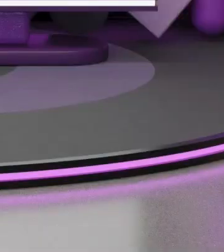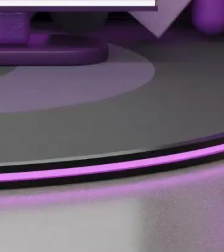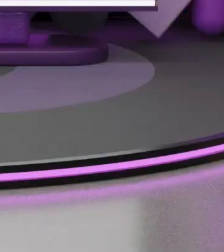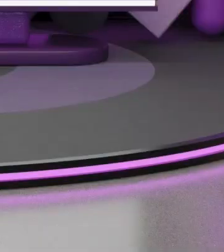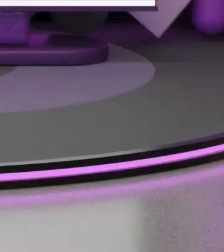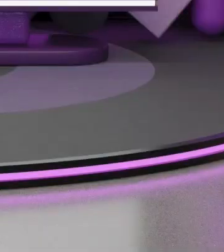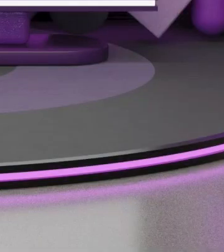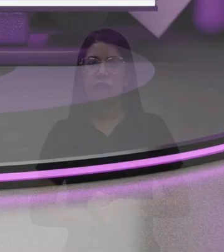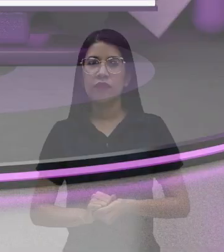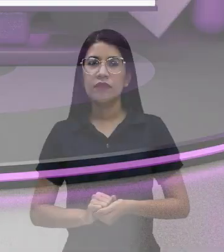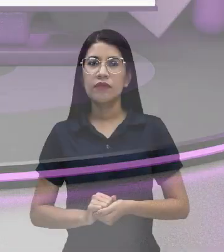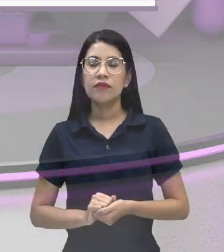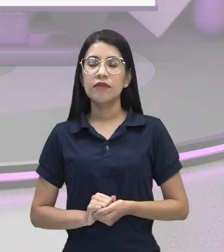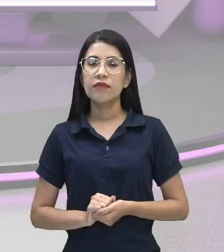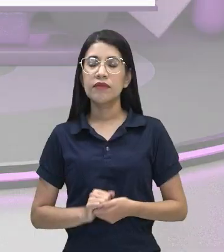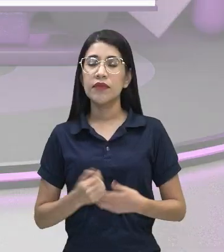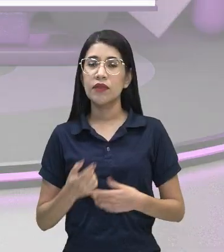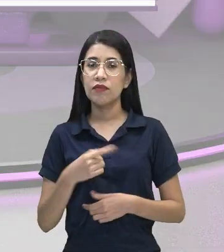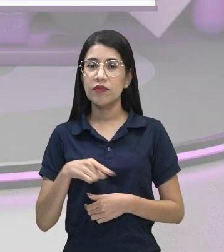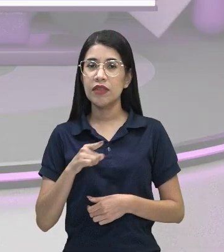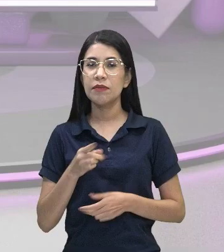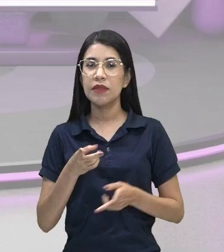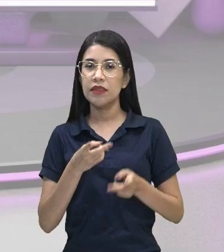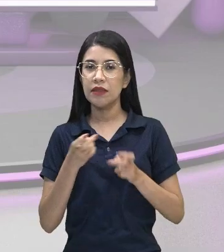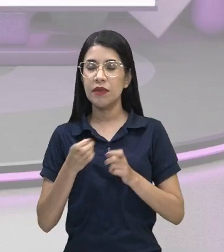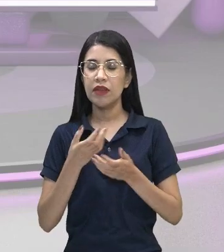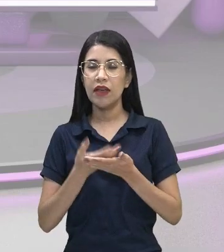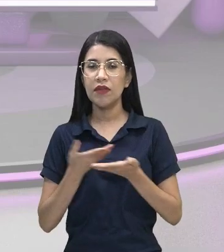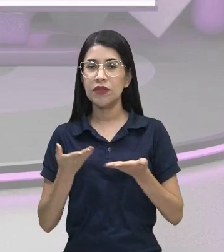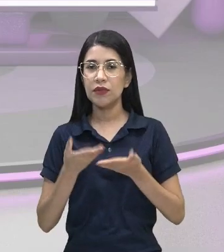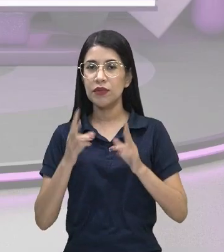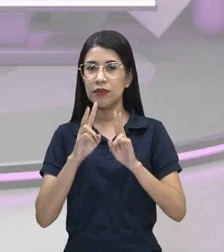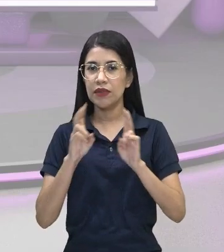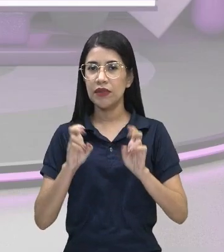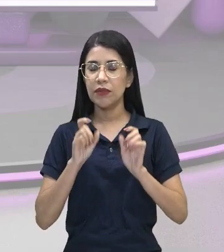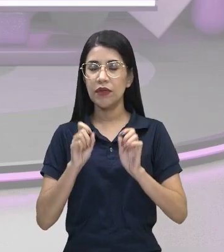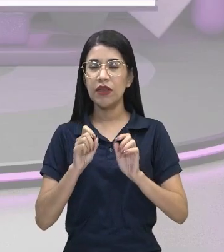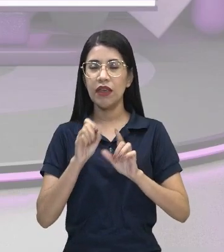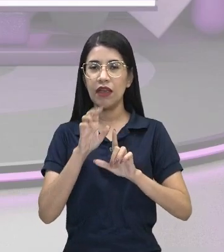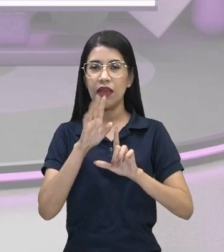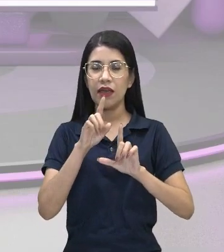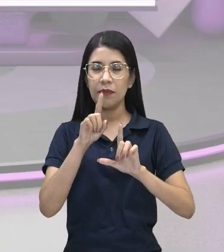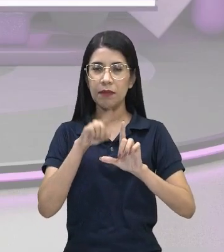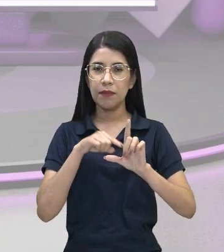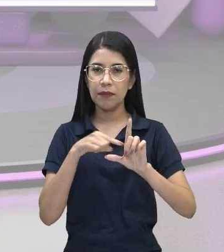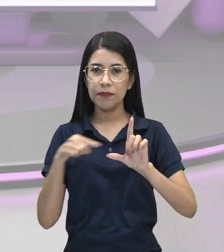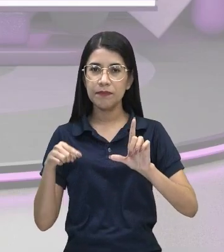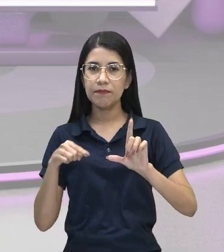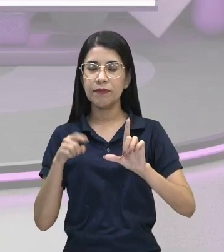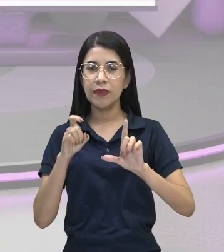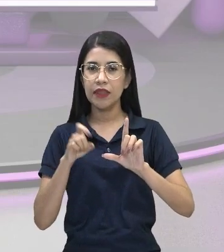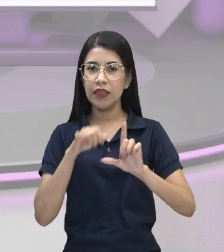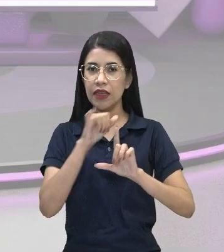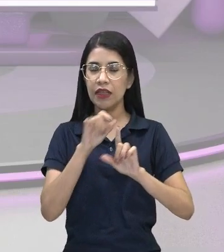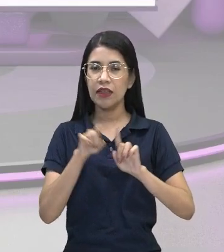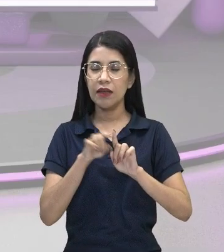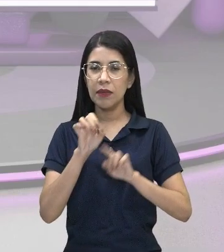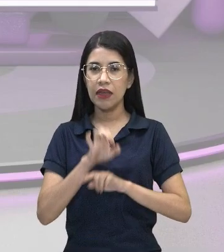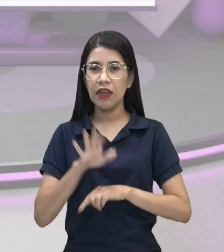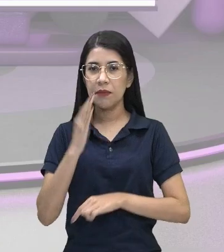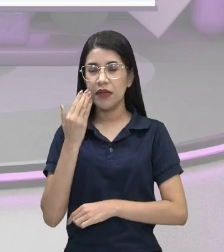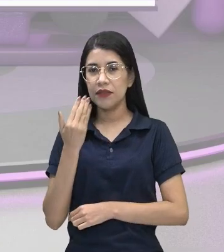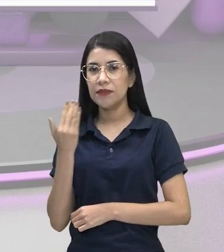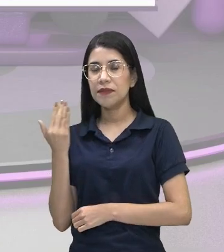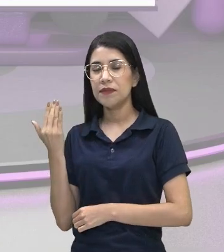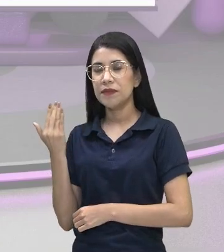Bem, pessoal, como vocês viram então, a nossa aula vai tratar de plano cartesiano. E esse plano cartesiano é justamente a figura que está aqui ao meu